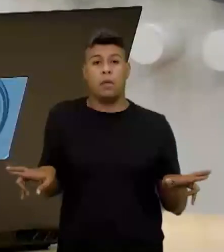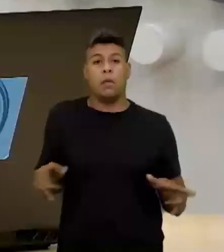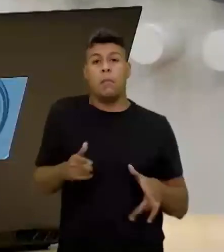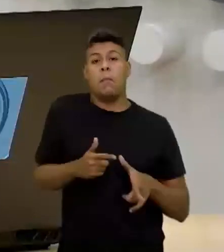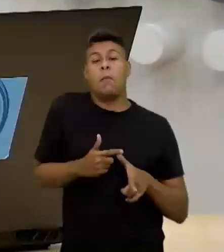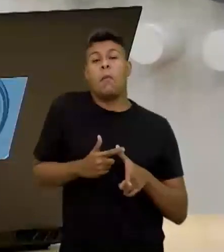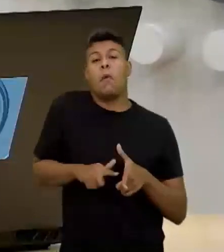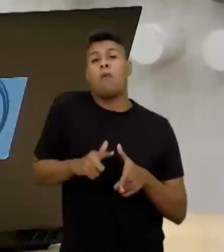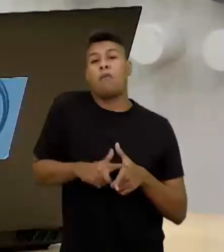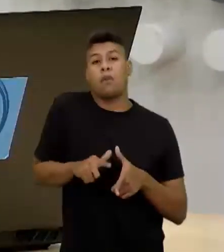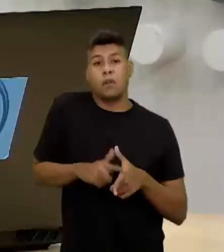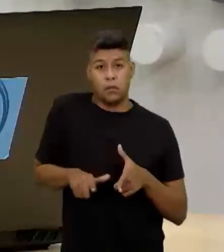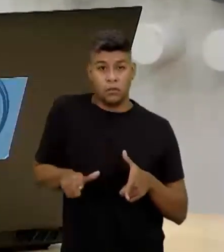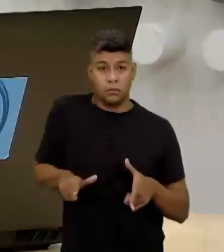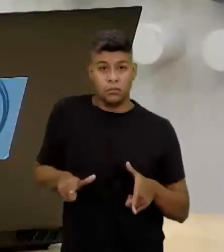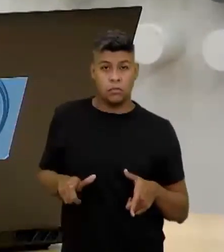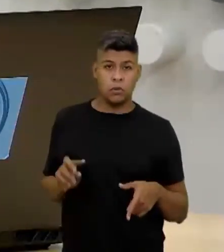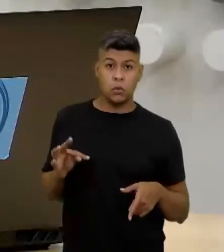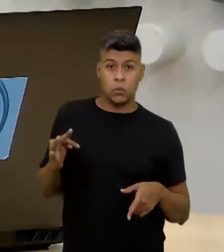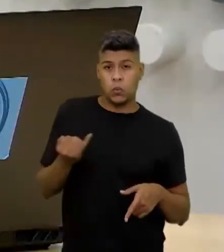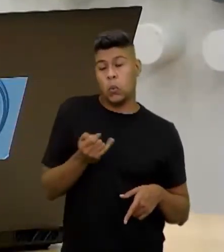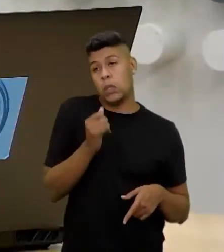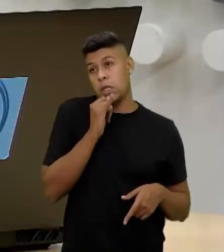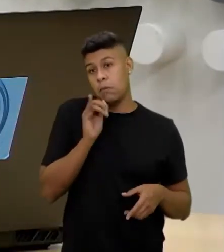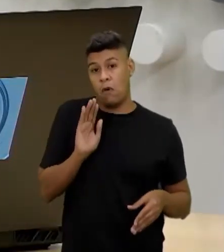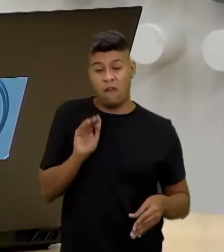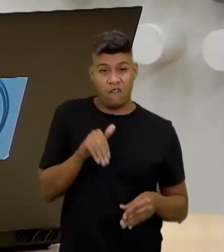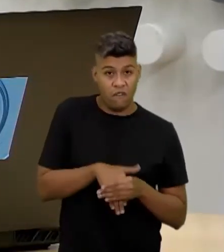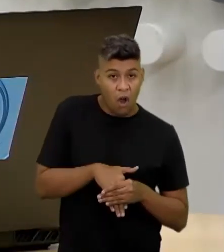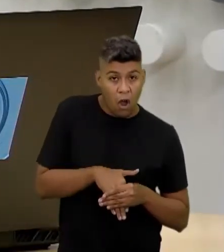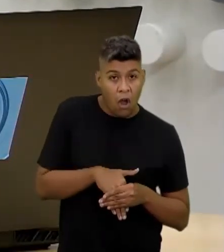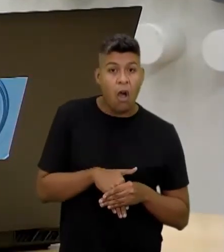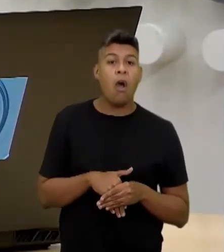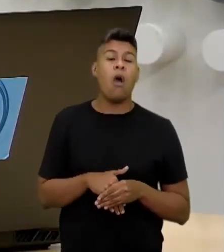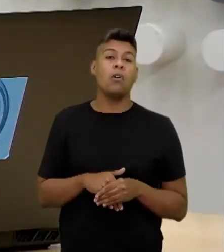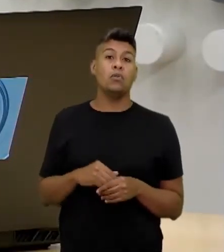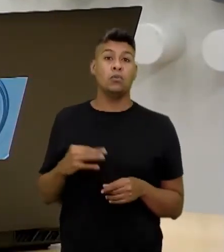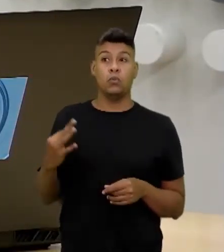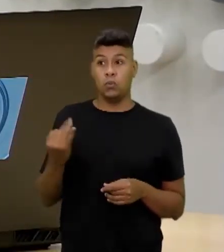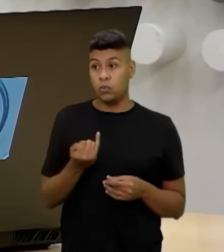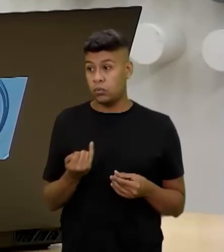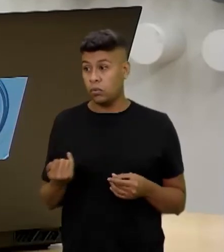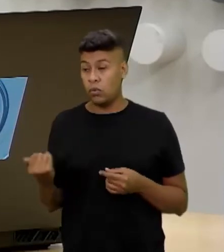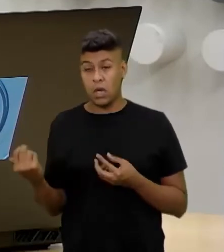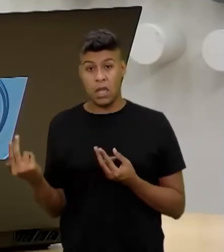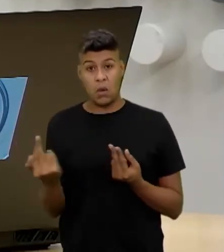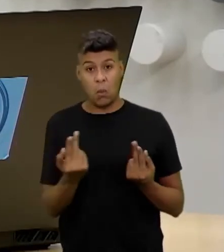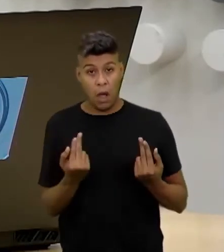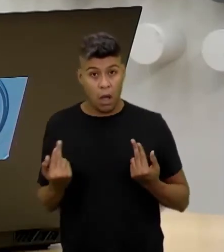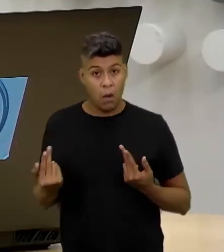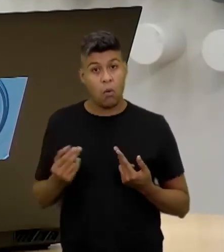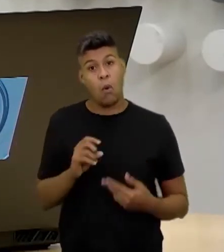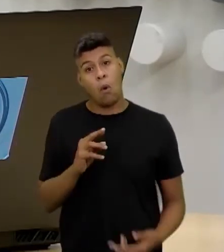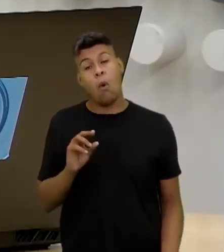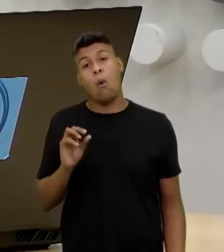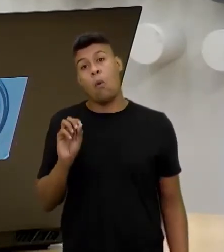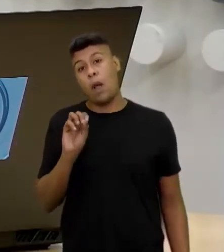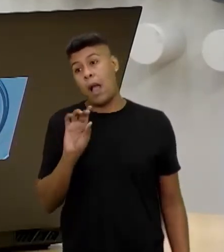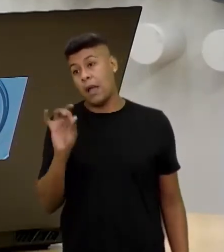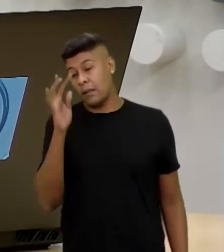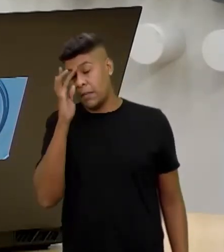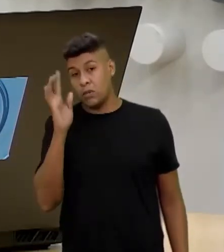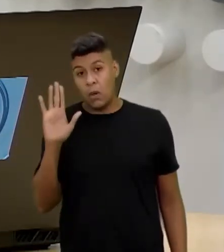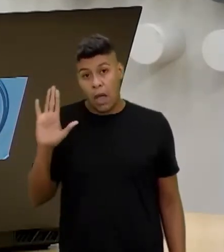então todo mundo votaria teria que ser uma votação por unanimidade ou cada um se